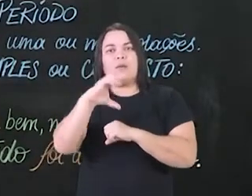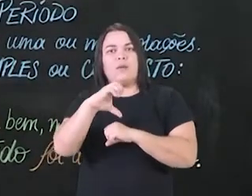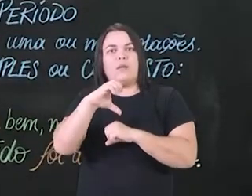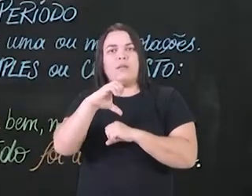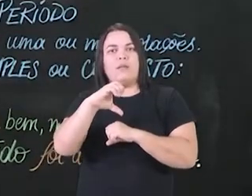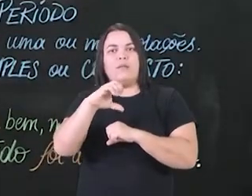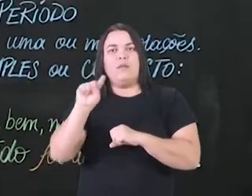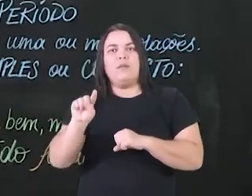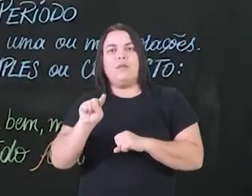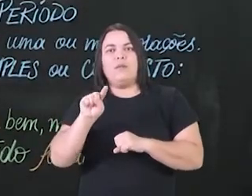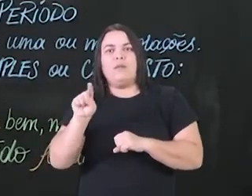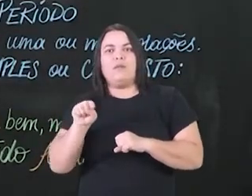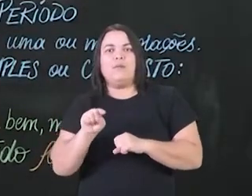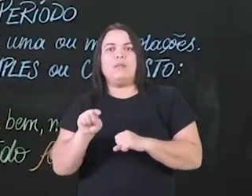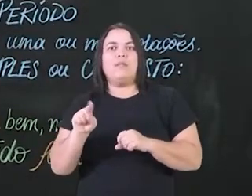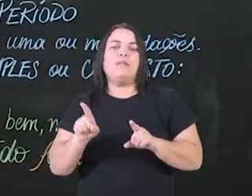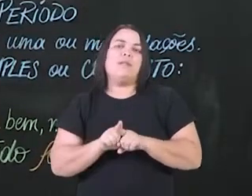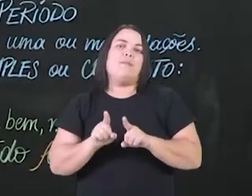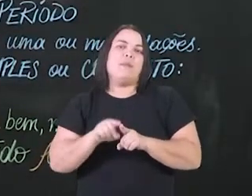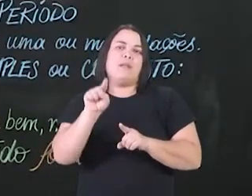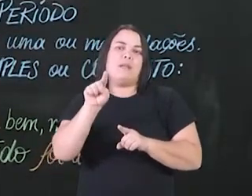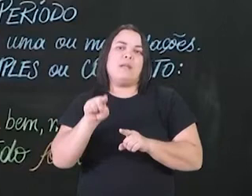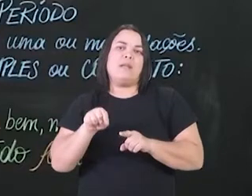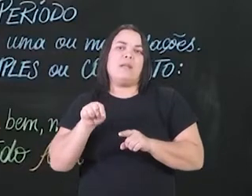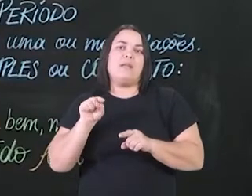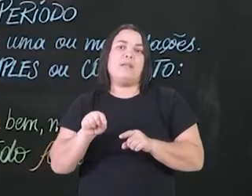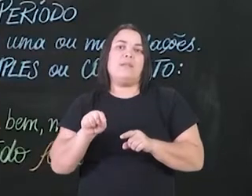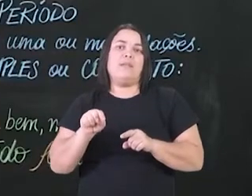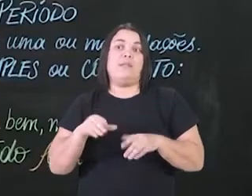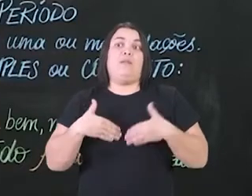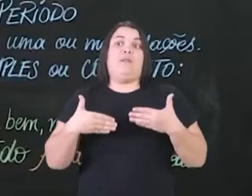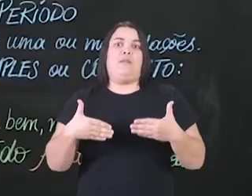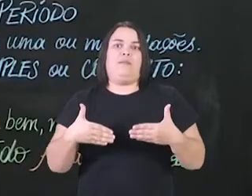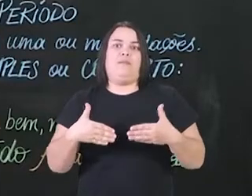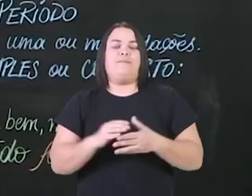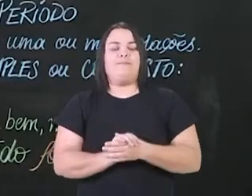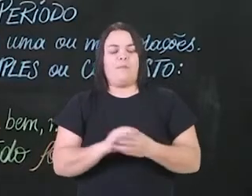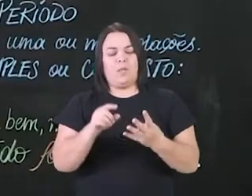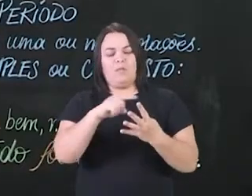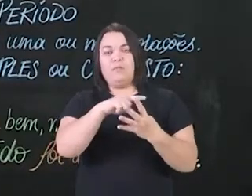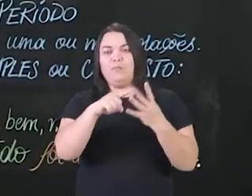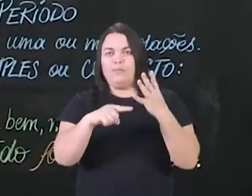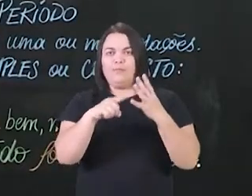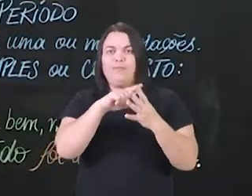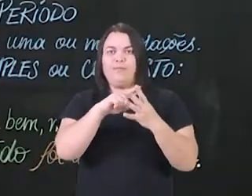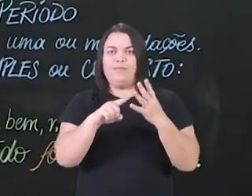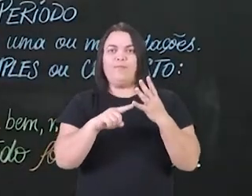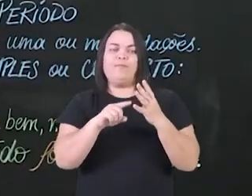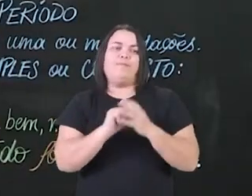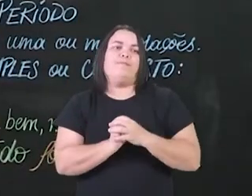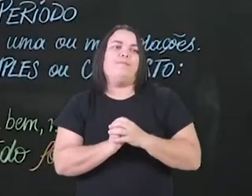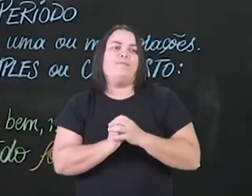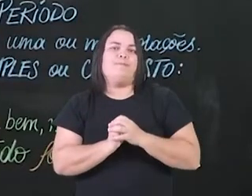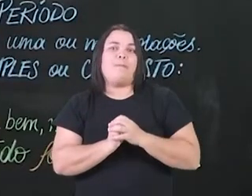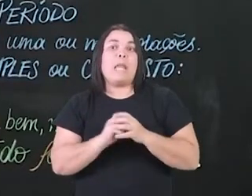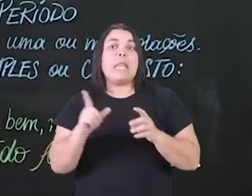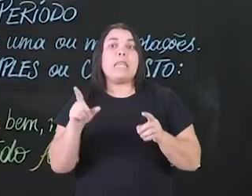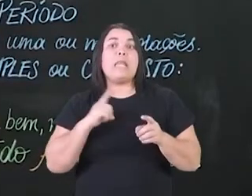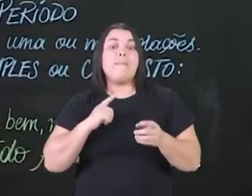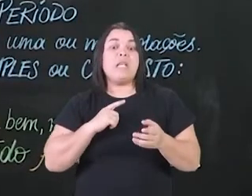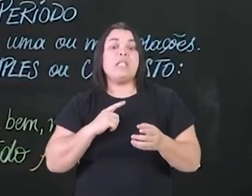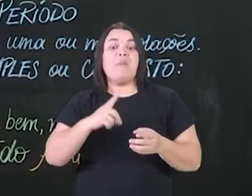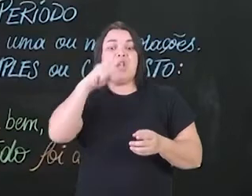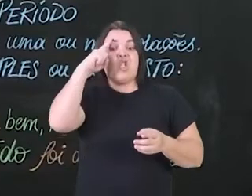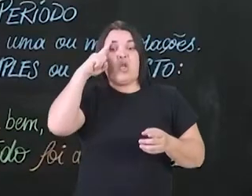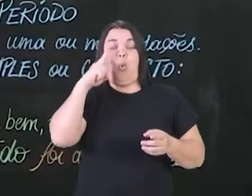a depender do sinal de pontuação utilizado. Também há um outro tipo de frase, que são as frases